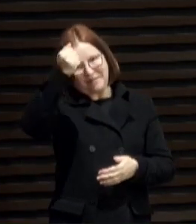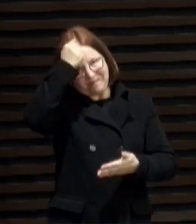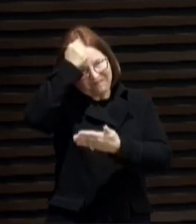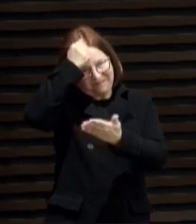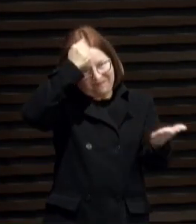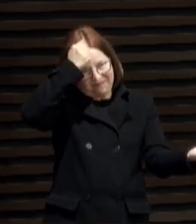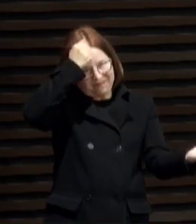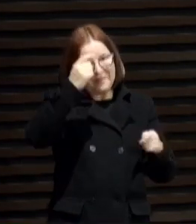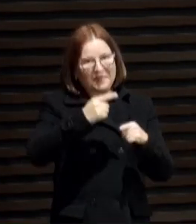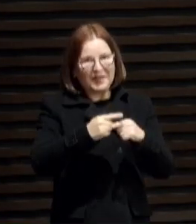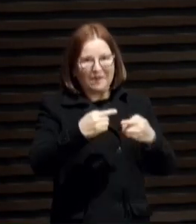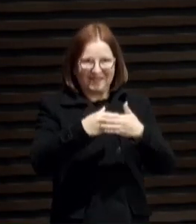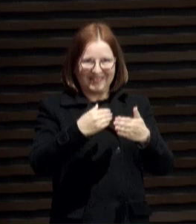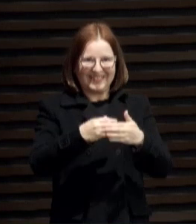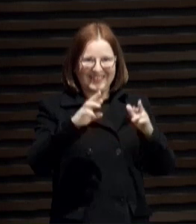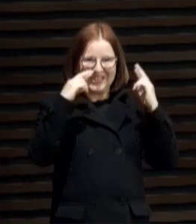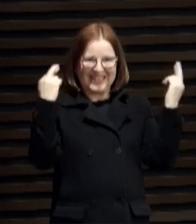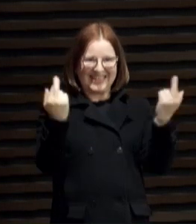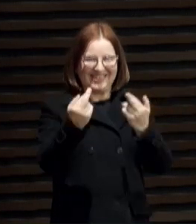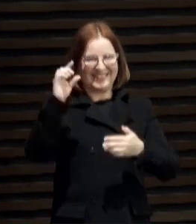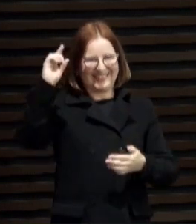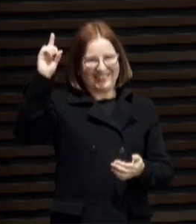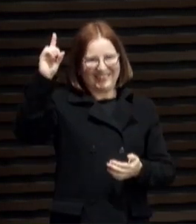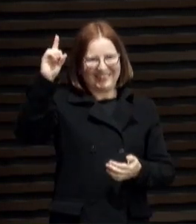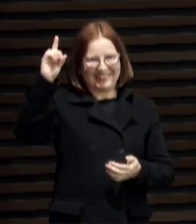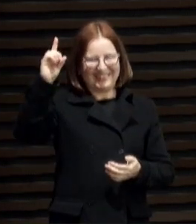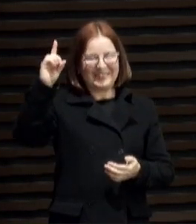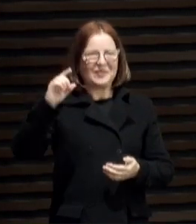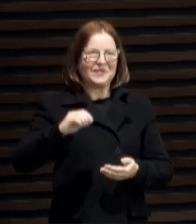Arrependei-vos, porque está próximo o reino de Deus.